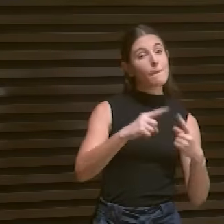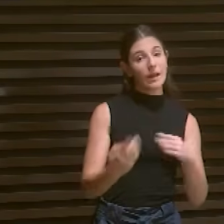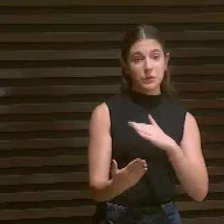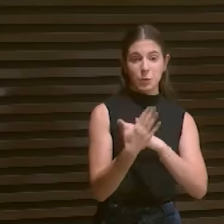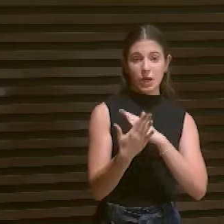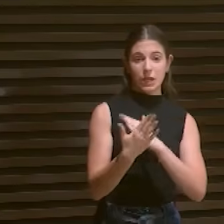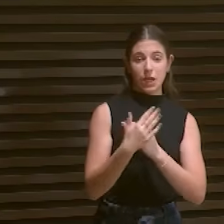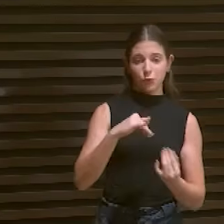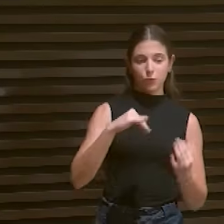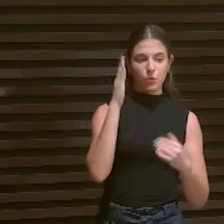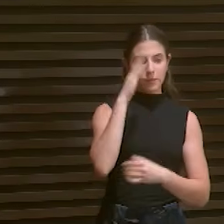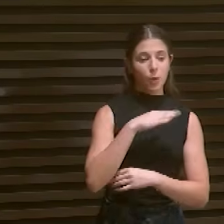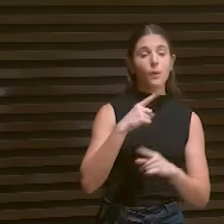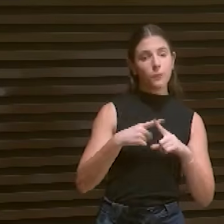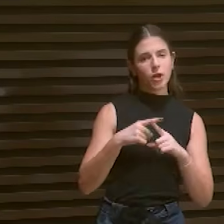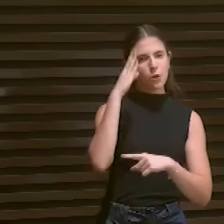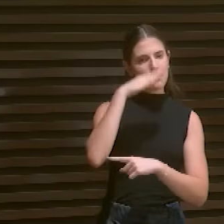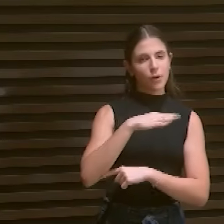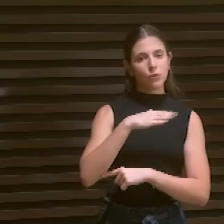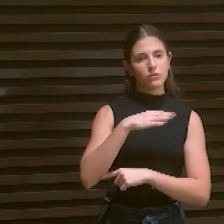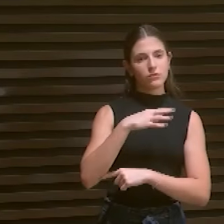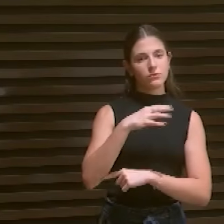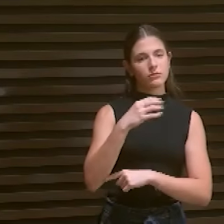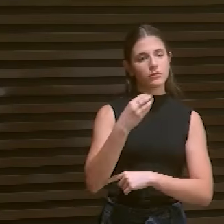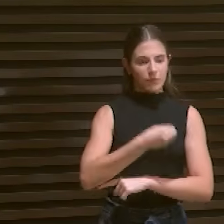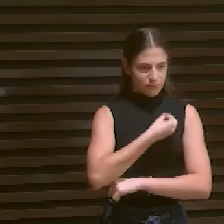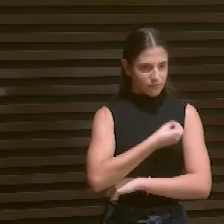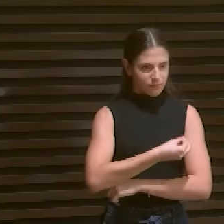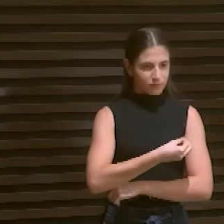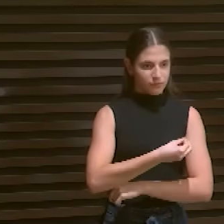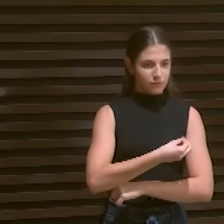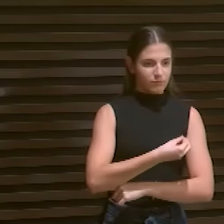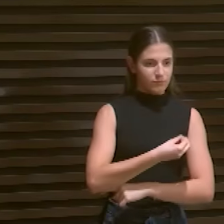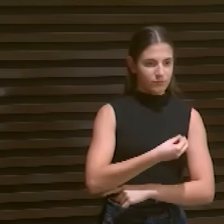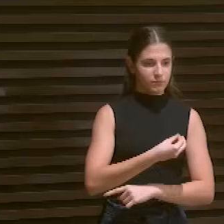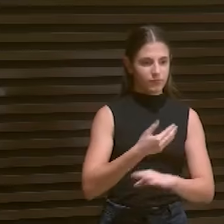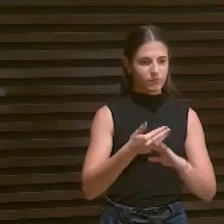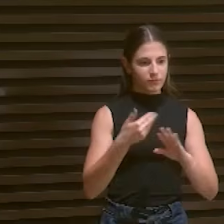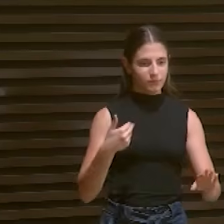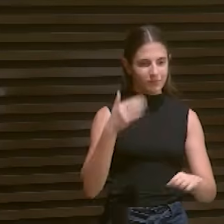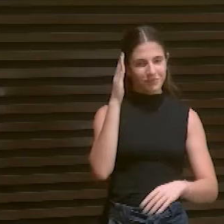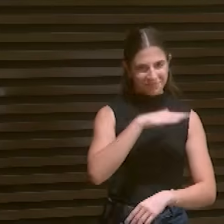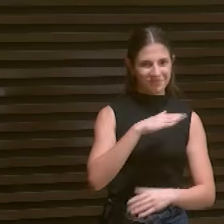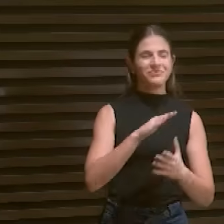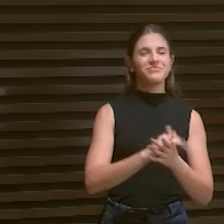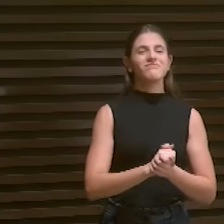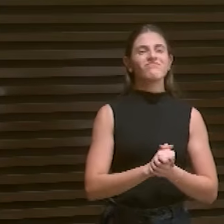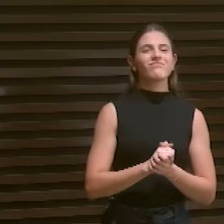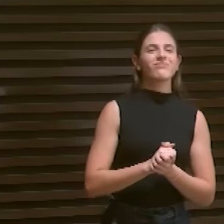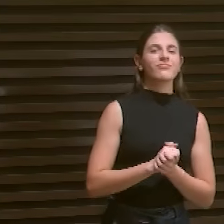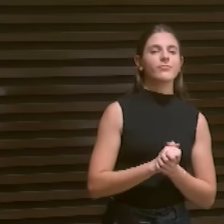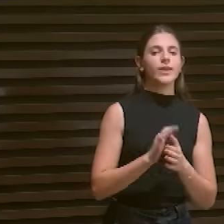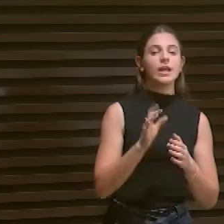mal. Porque o mal existe. E ele está ali, Satanás está ali, ao nosso